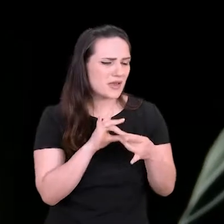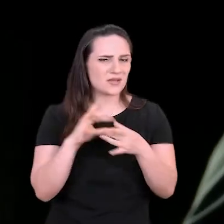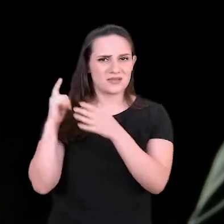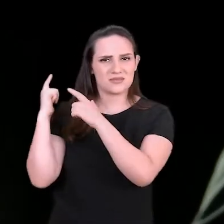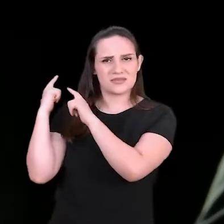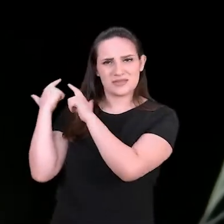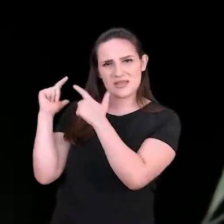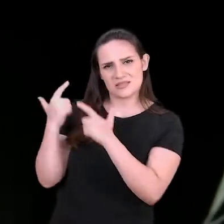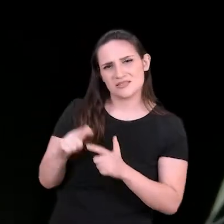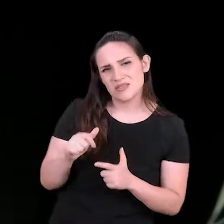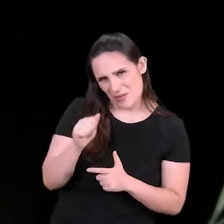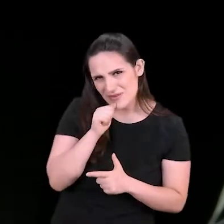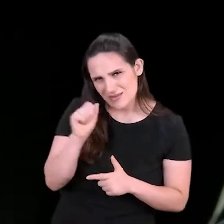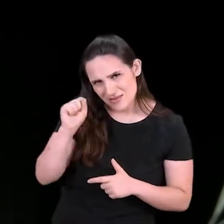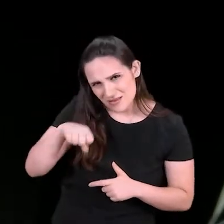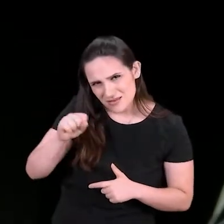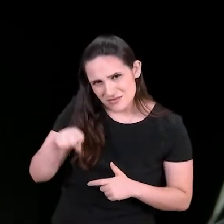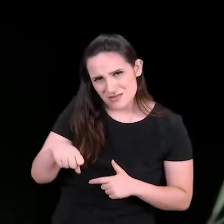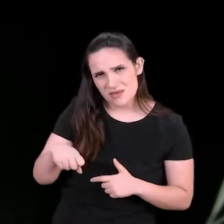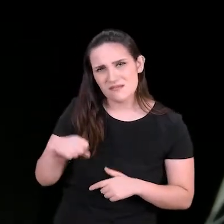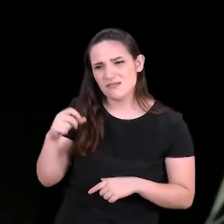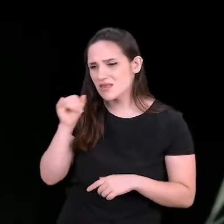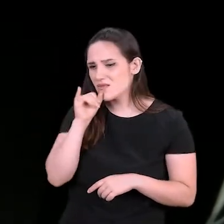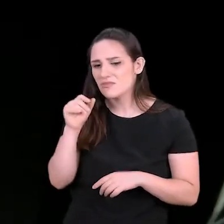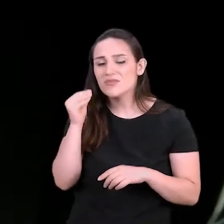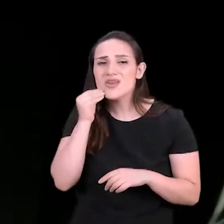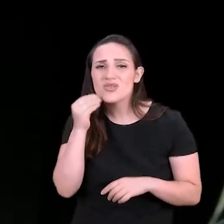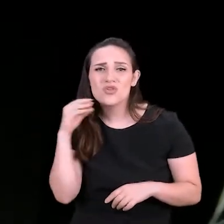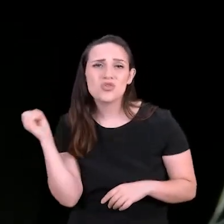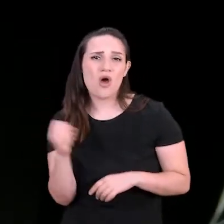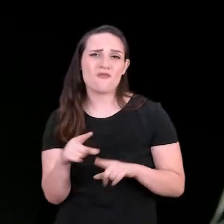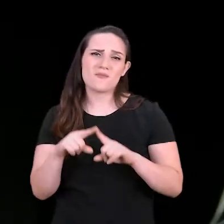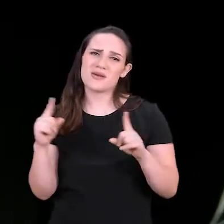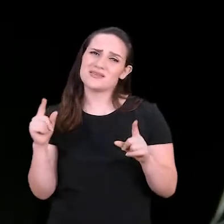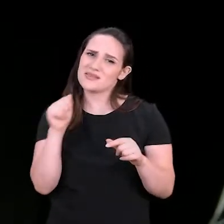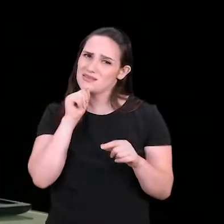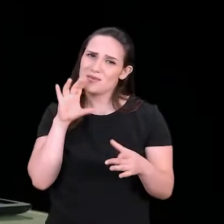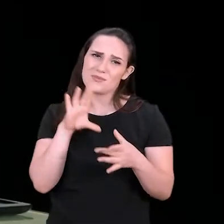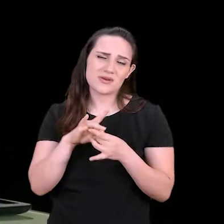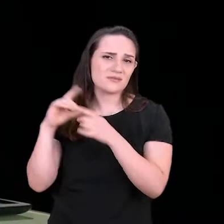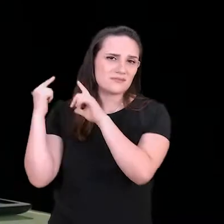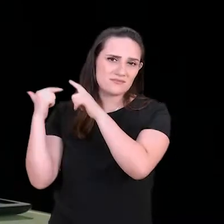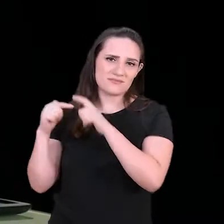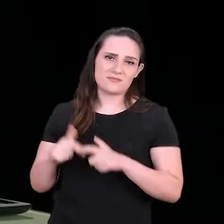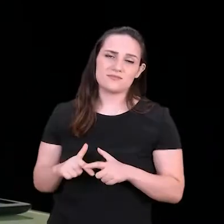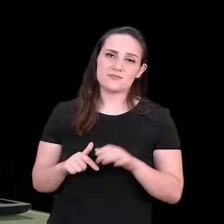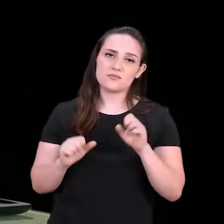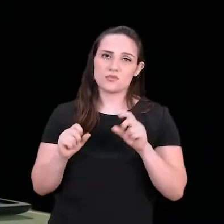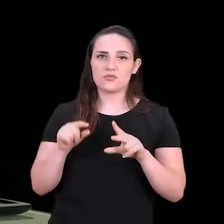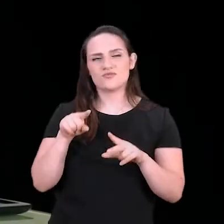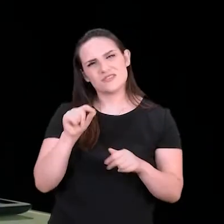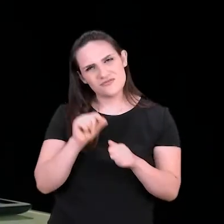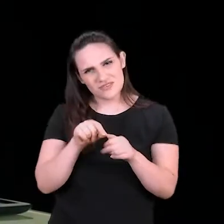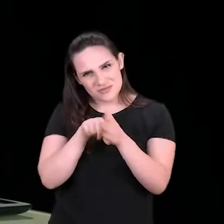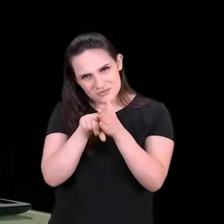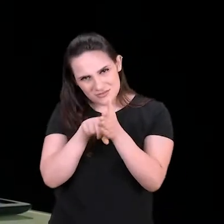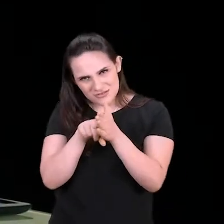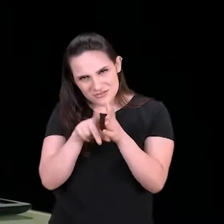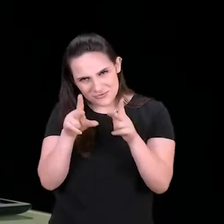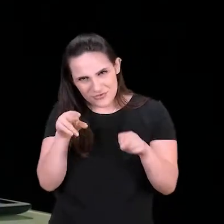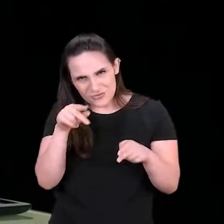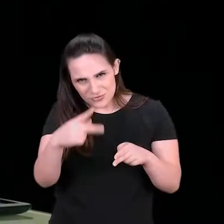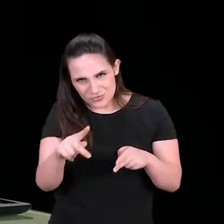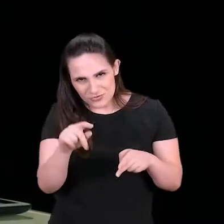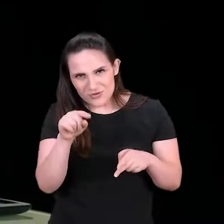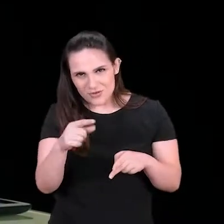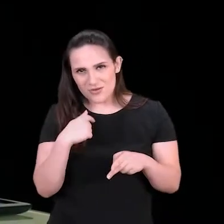originárias desses veículos que tentaram partir para o Facebook? Tiago, você investigou alguma coisa